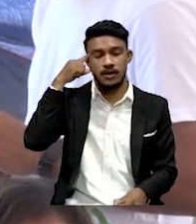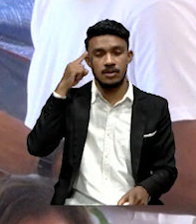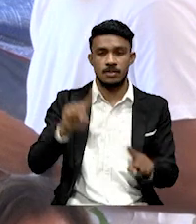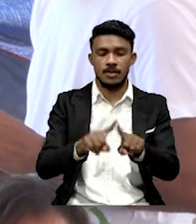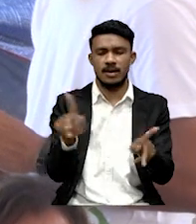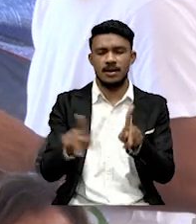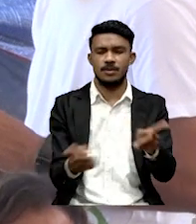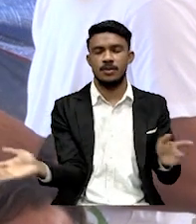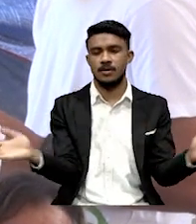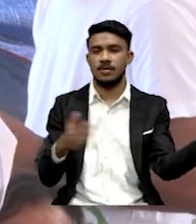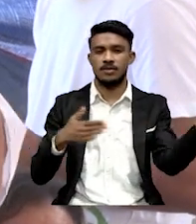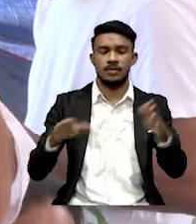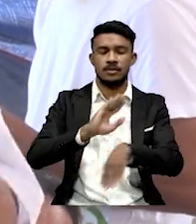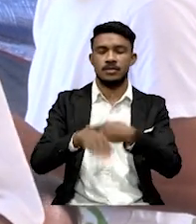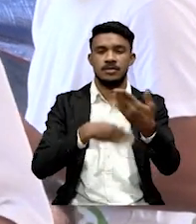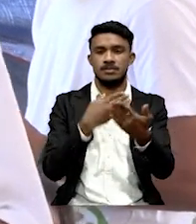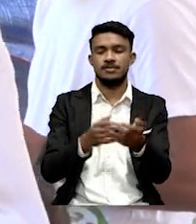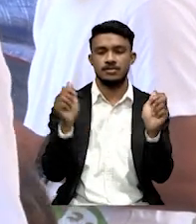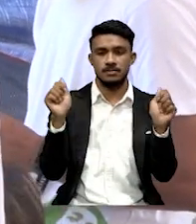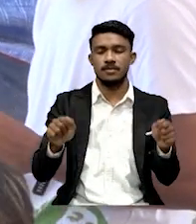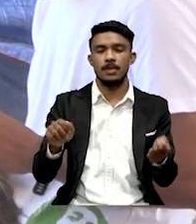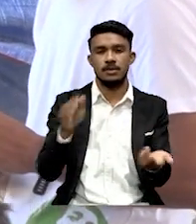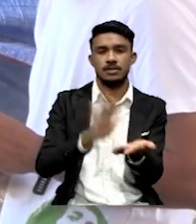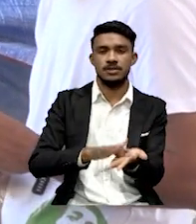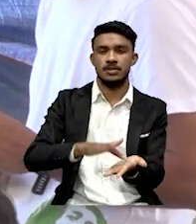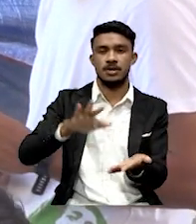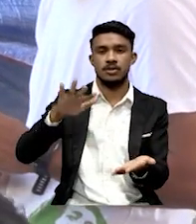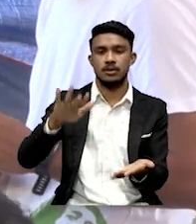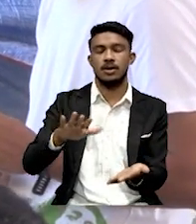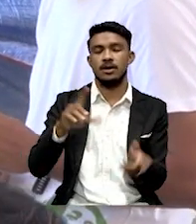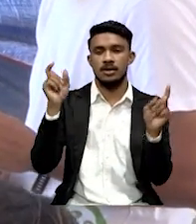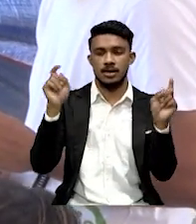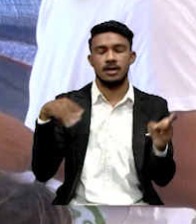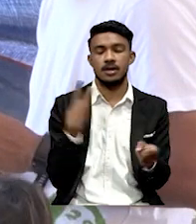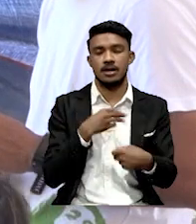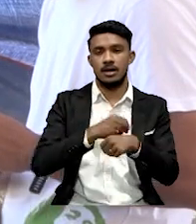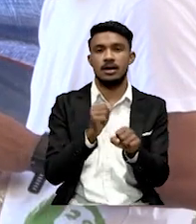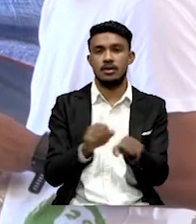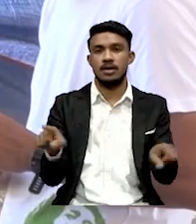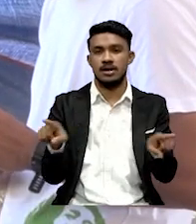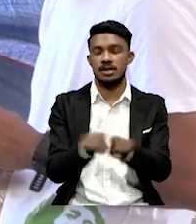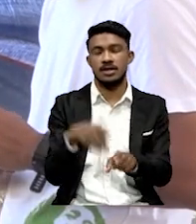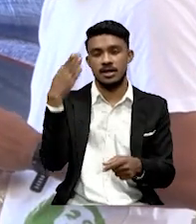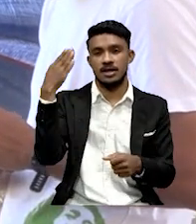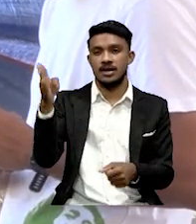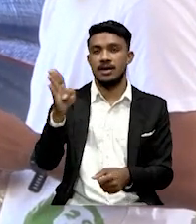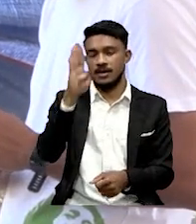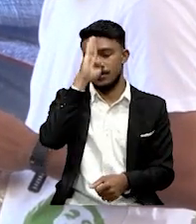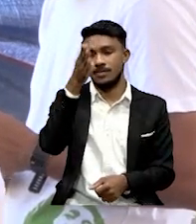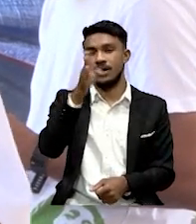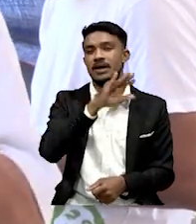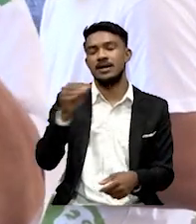né? Retiro espiritual, em que está halo rené, nesse halo é Bali e Austrália, Rai